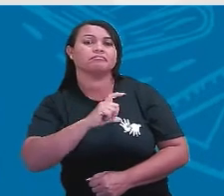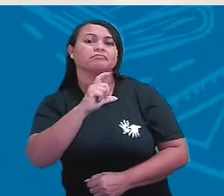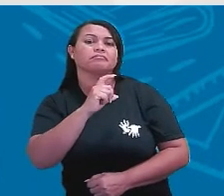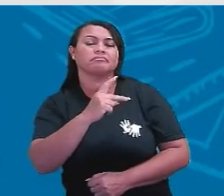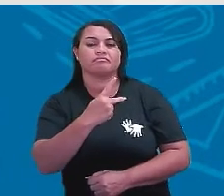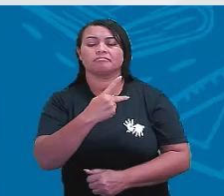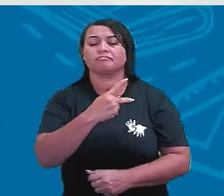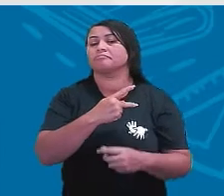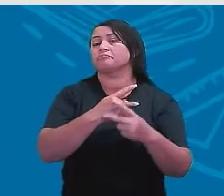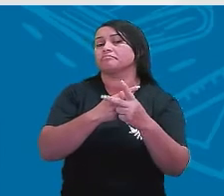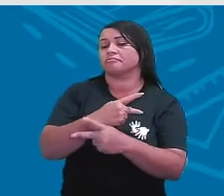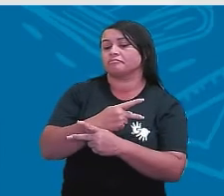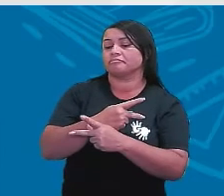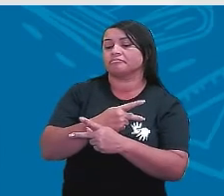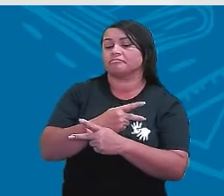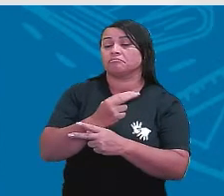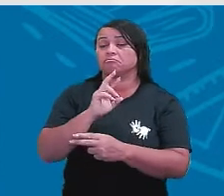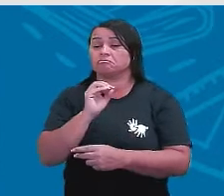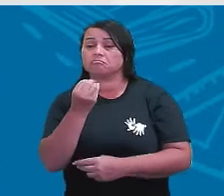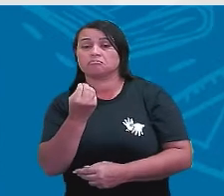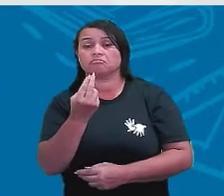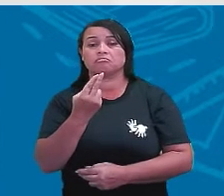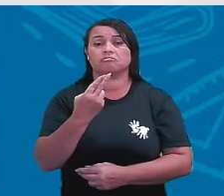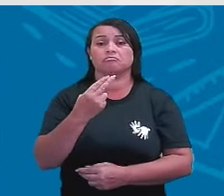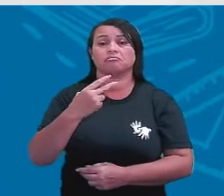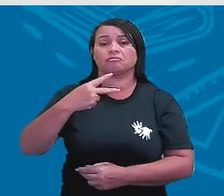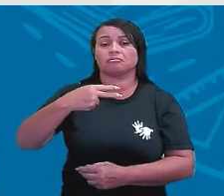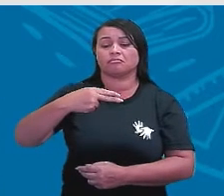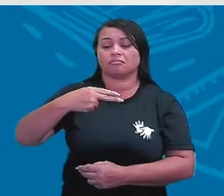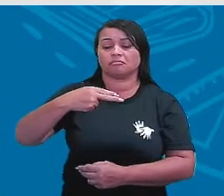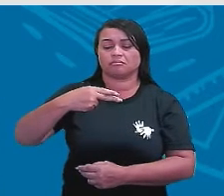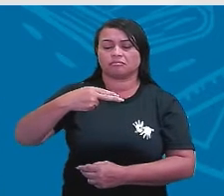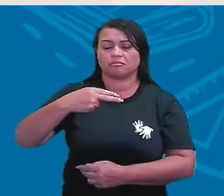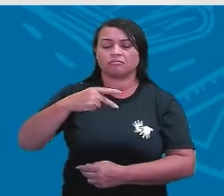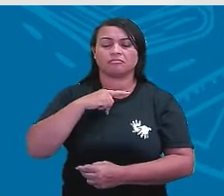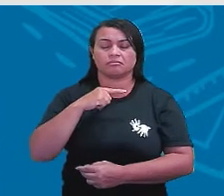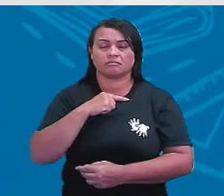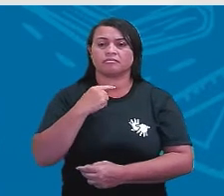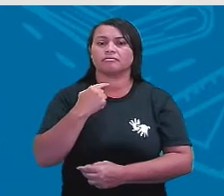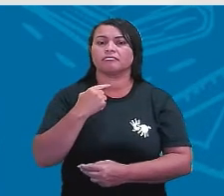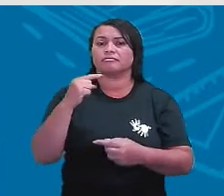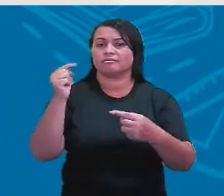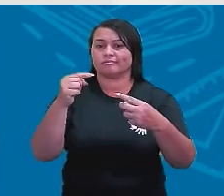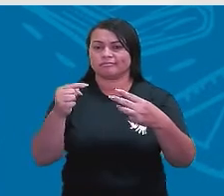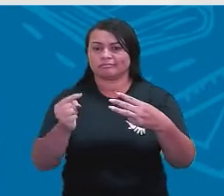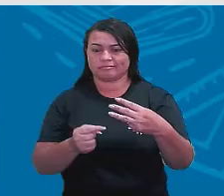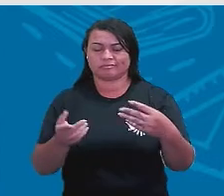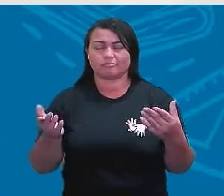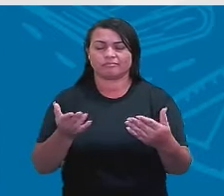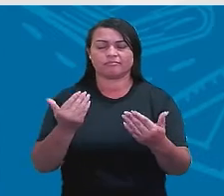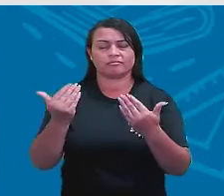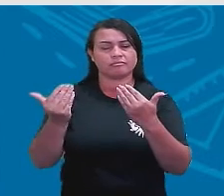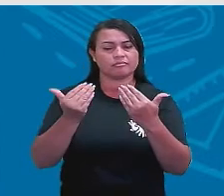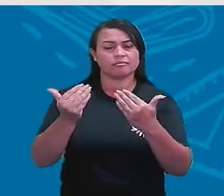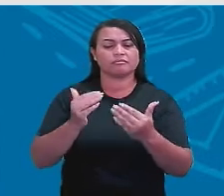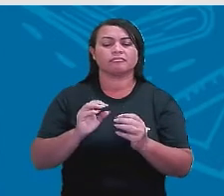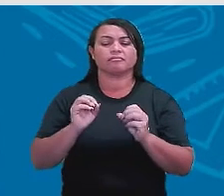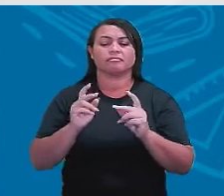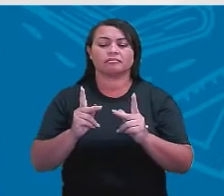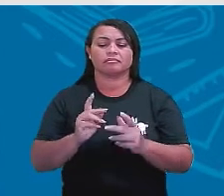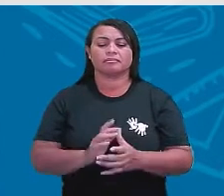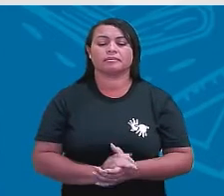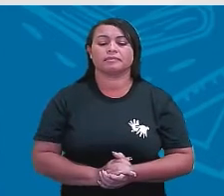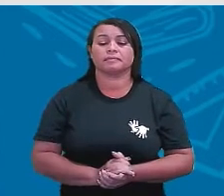que ou igual, tá certo? Então, são os três símbolos que a gente vai usar na hora de fazer a comparação, tá